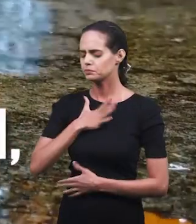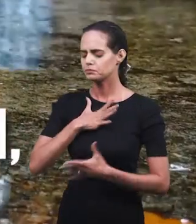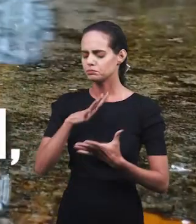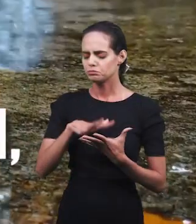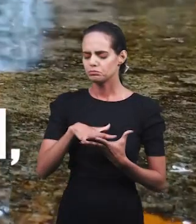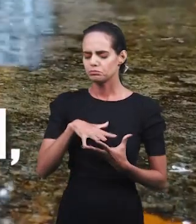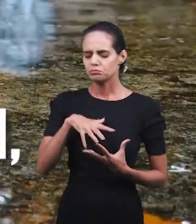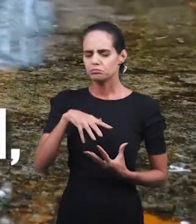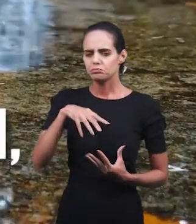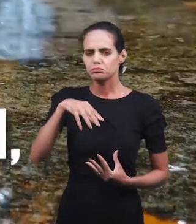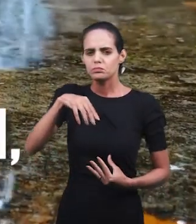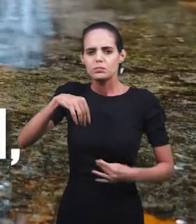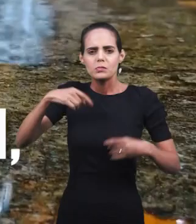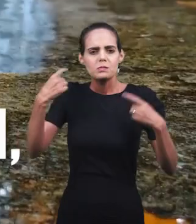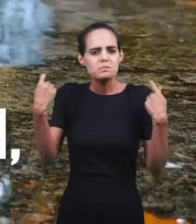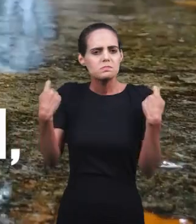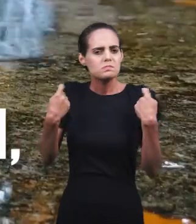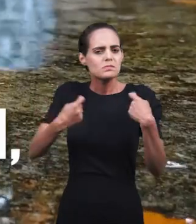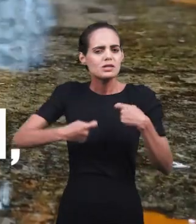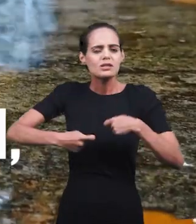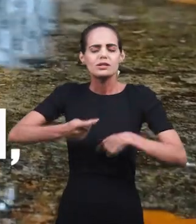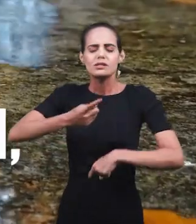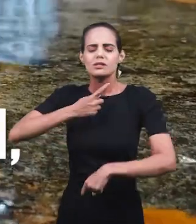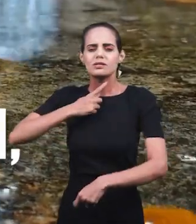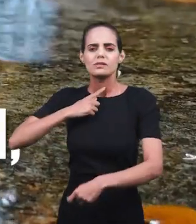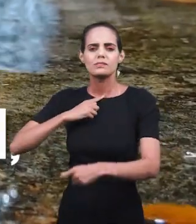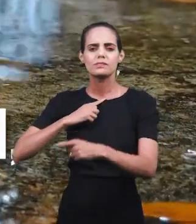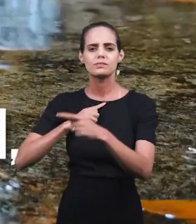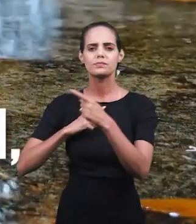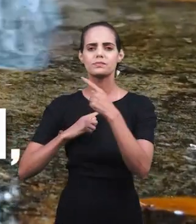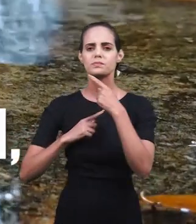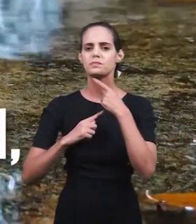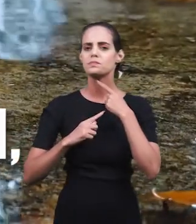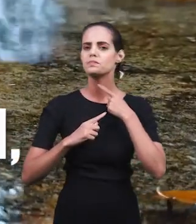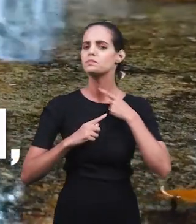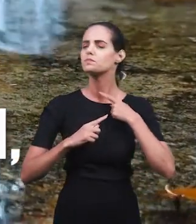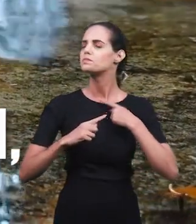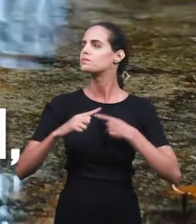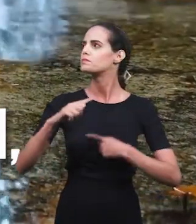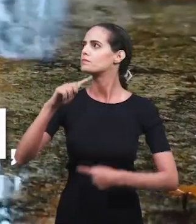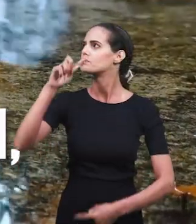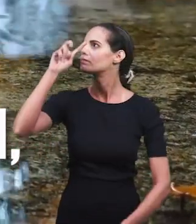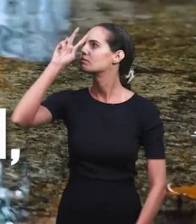a minha alma tem sede de Ti.